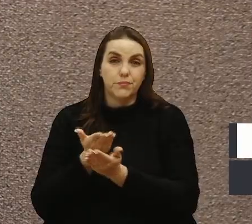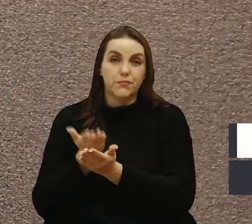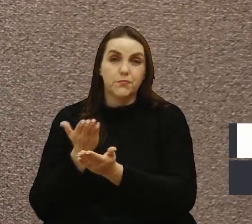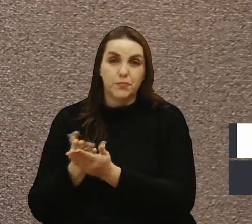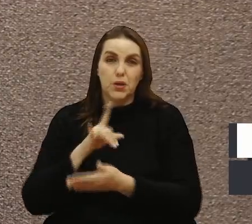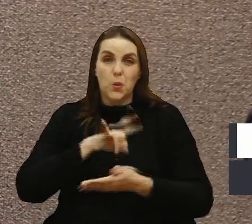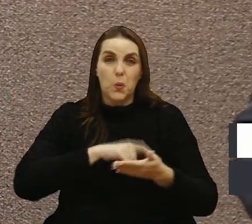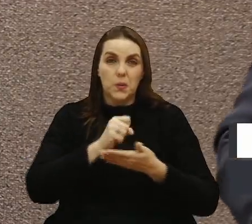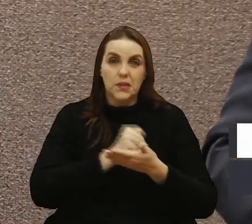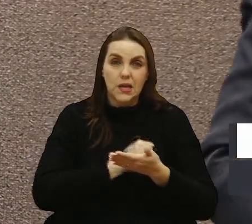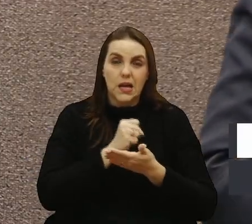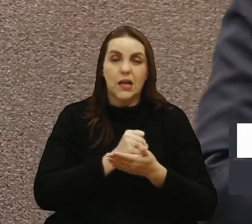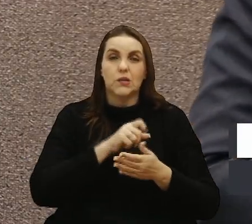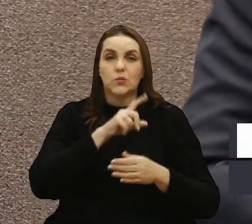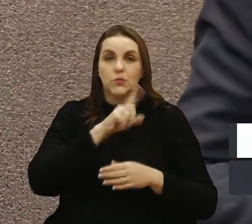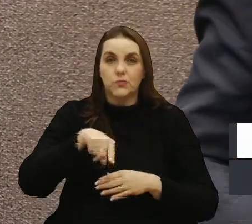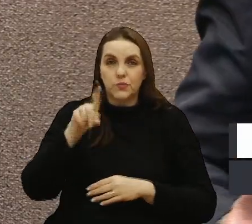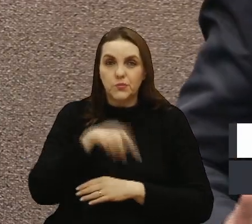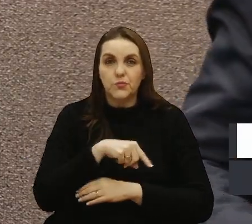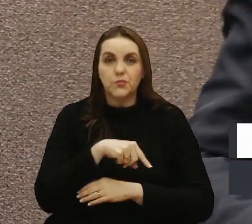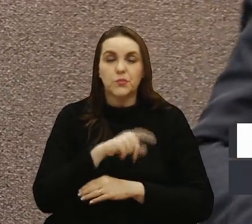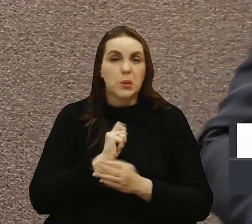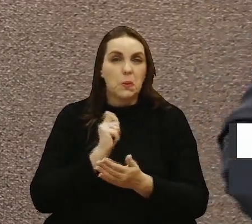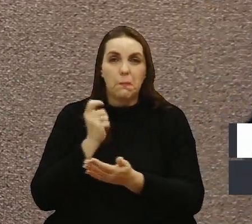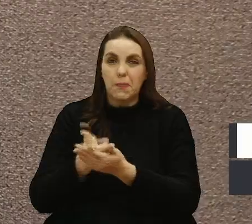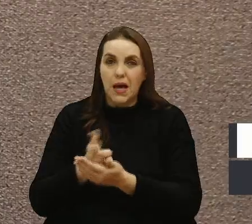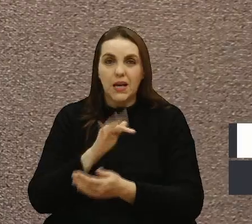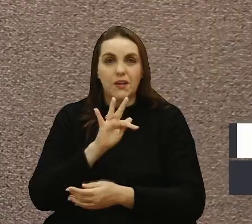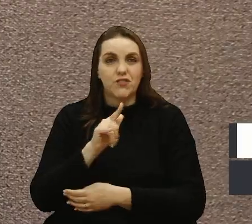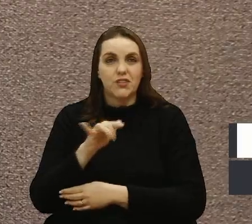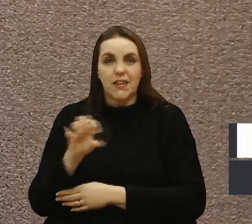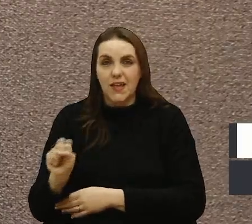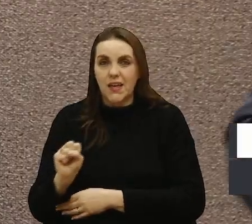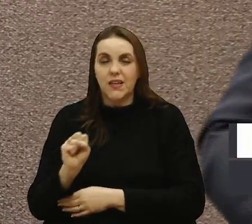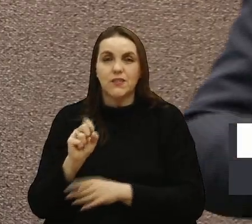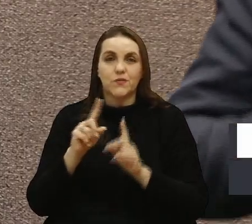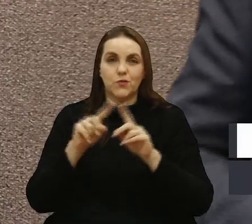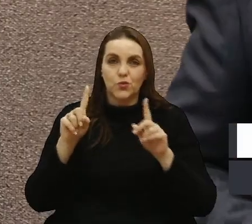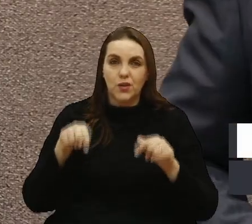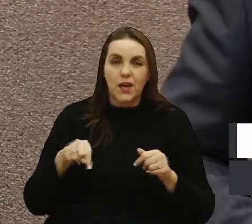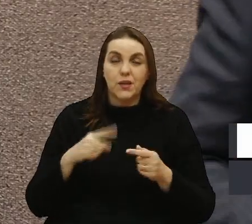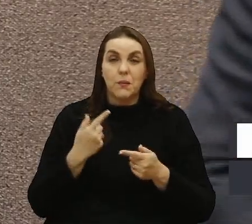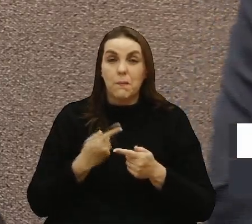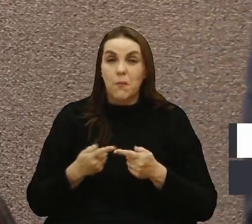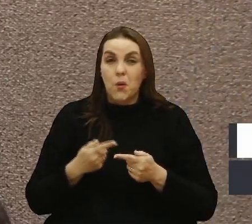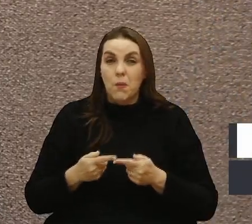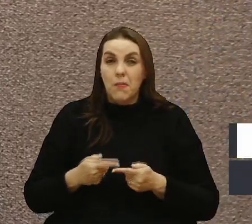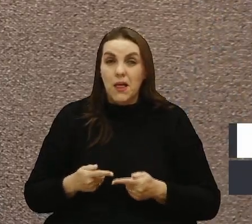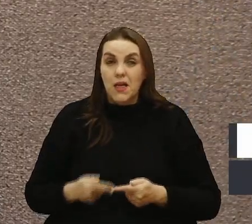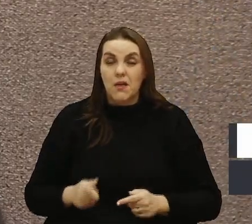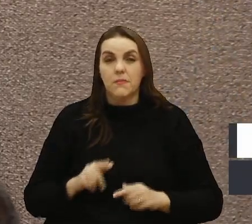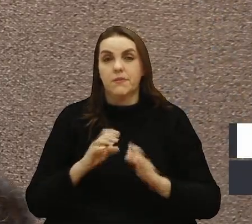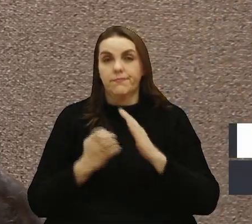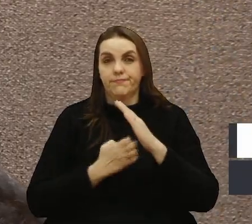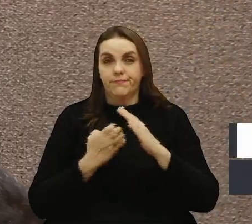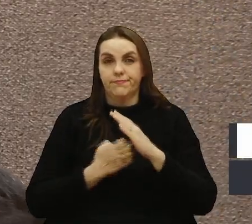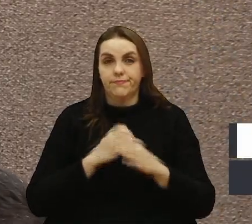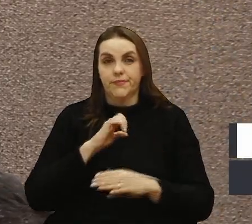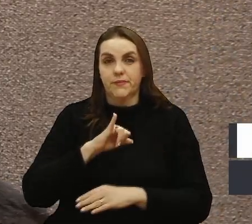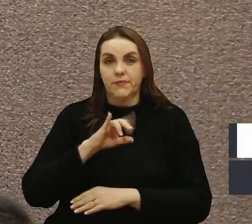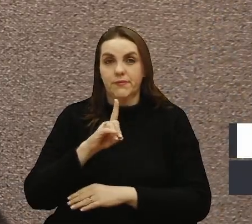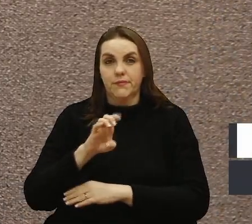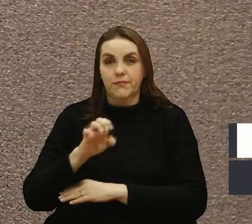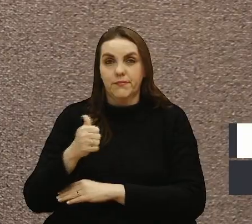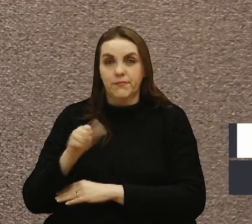rompimentos de contratos, estão deixando de pagar a FGTS para funcionar. Nós temos muitos problemas com o I10. Tenho